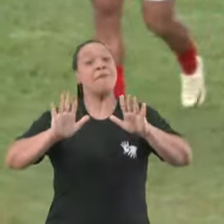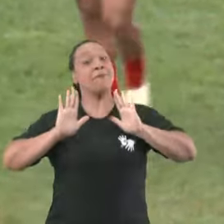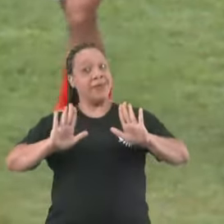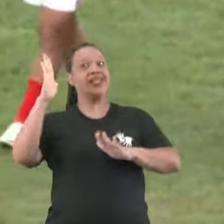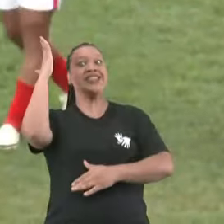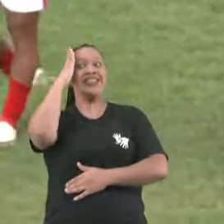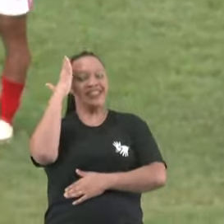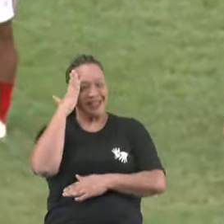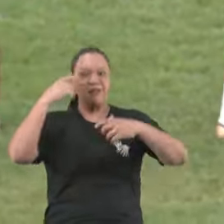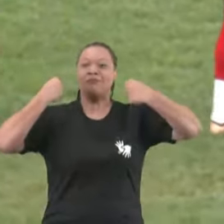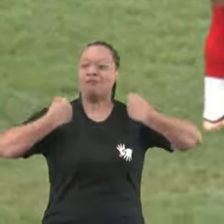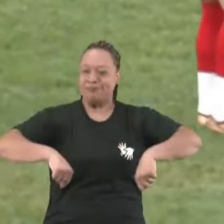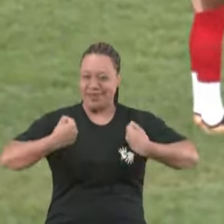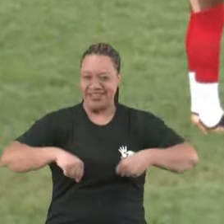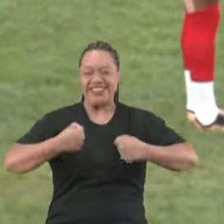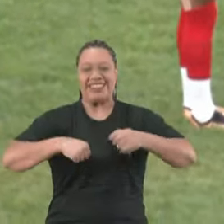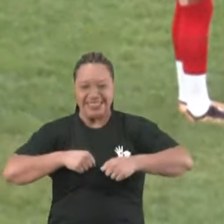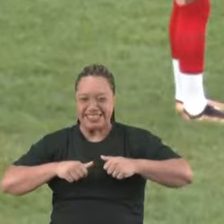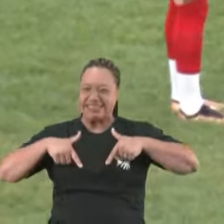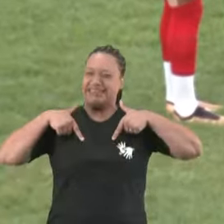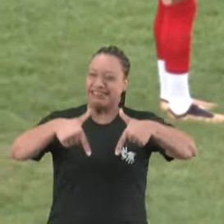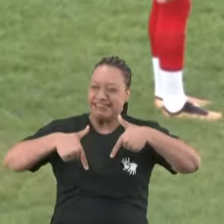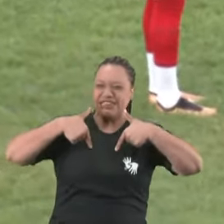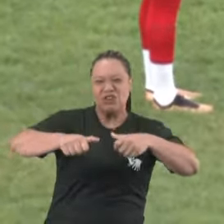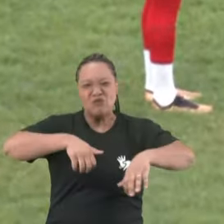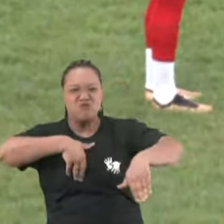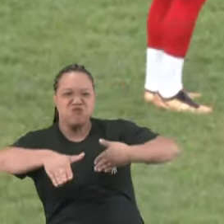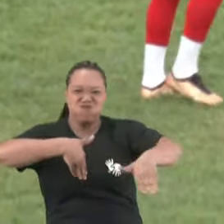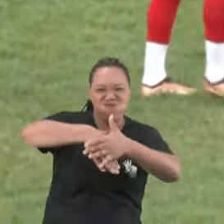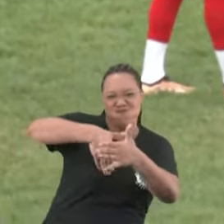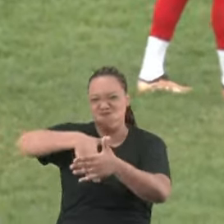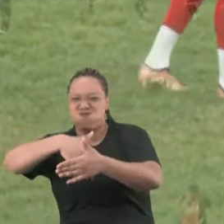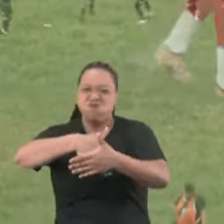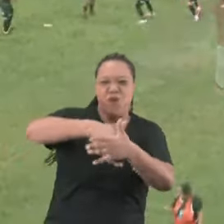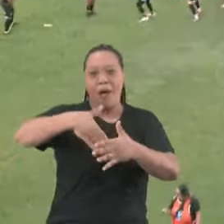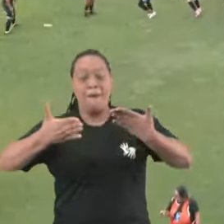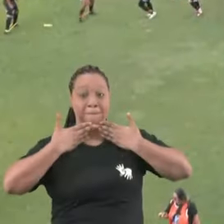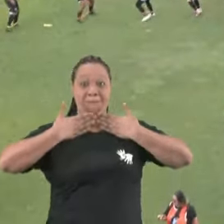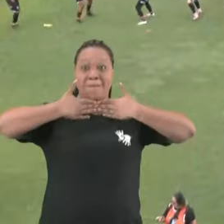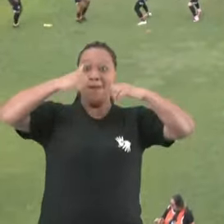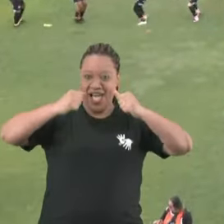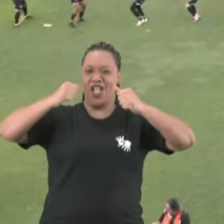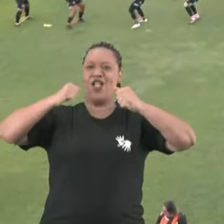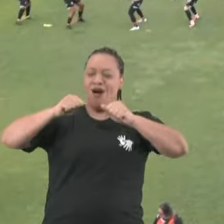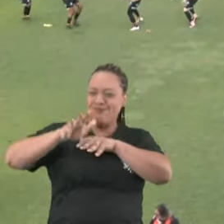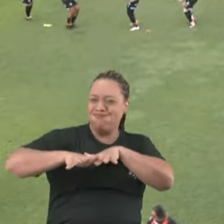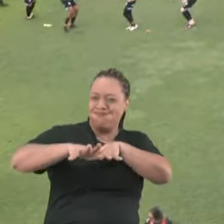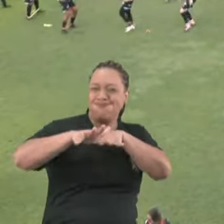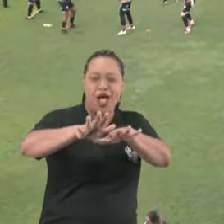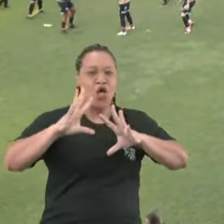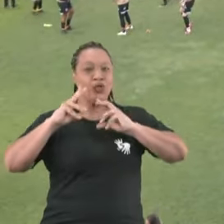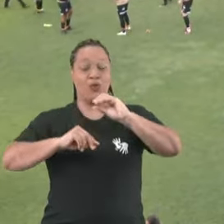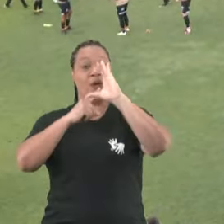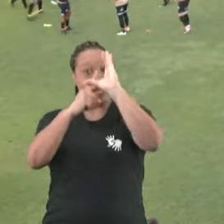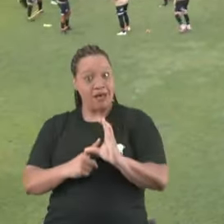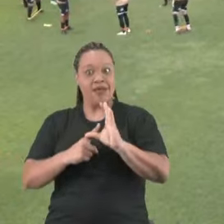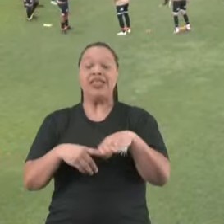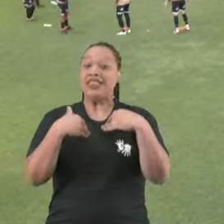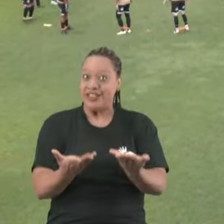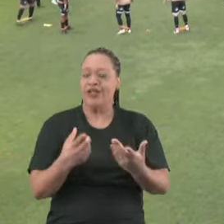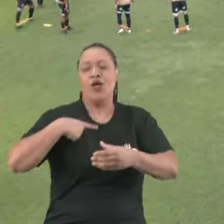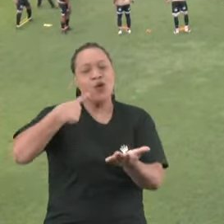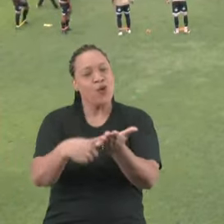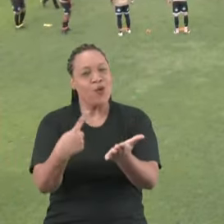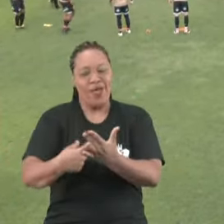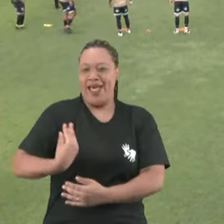isso vai precisar remar um bocado, vai enfrentar o time de melhor campanha em todo o campeonato. Para isso conta